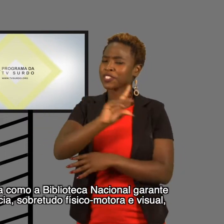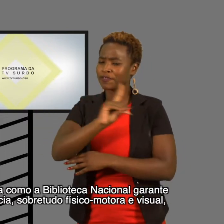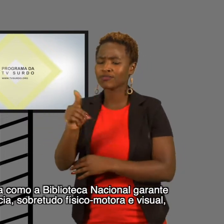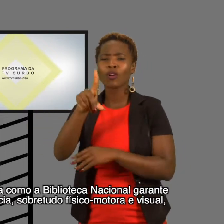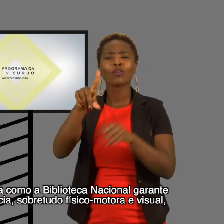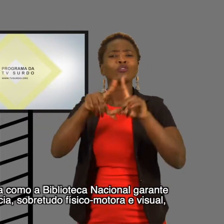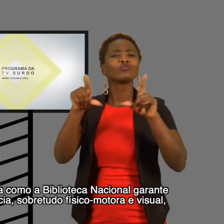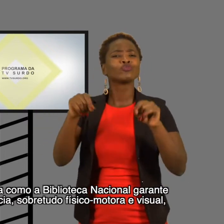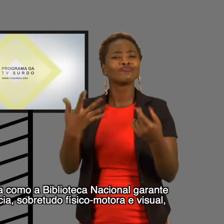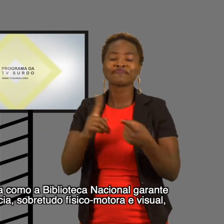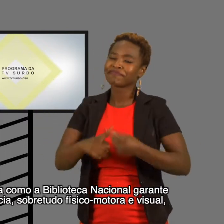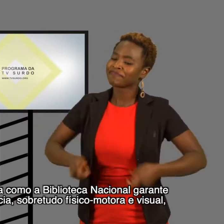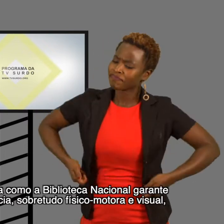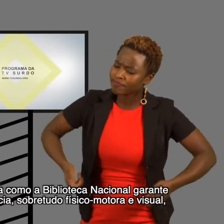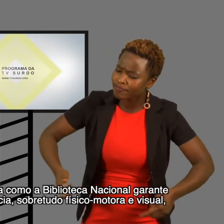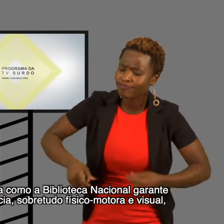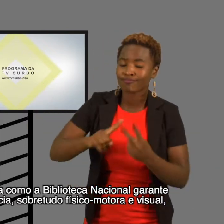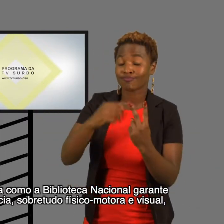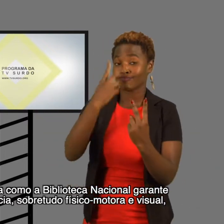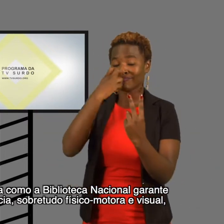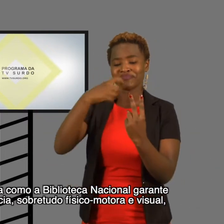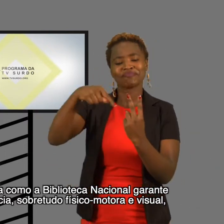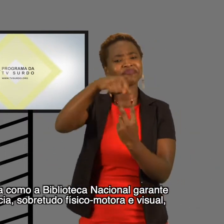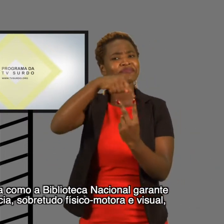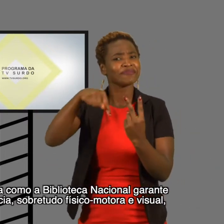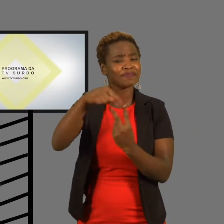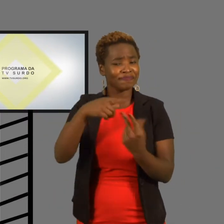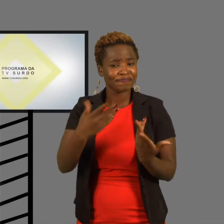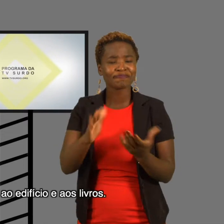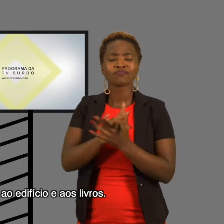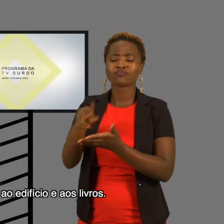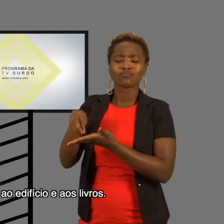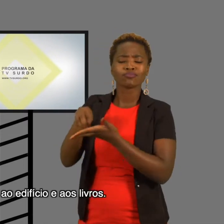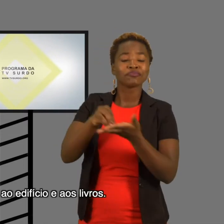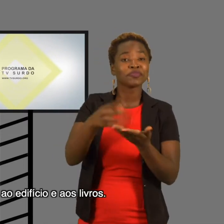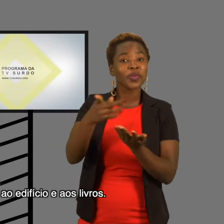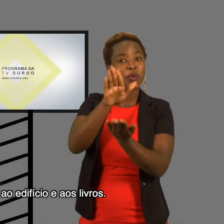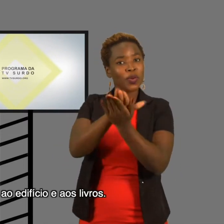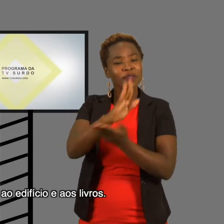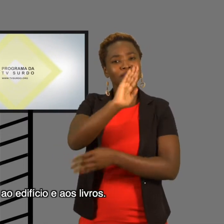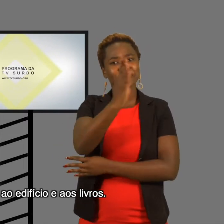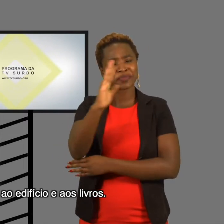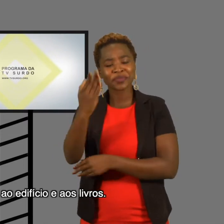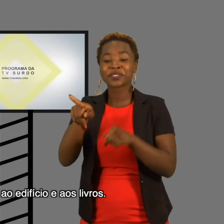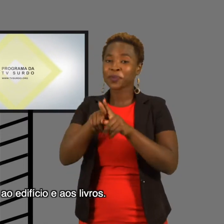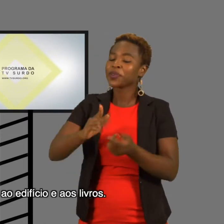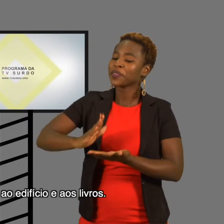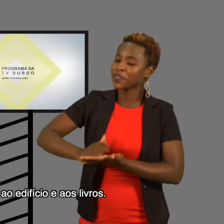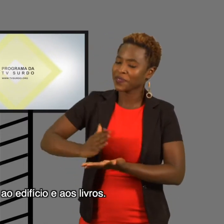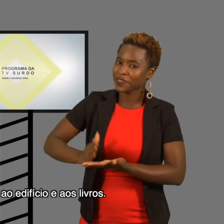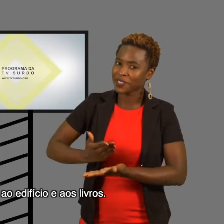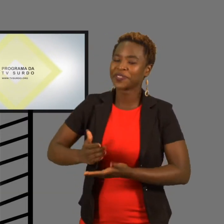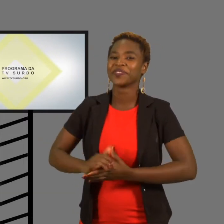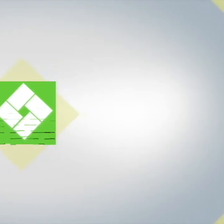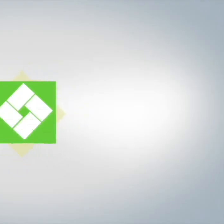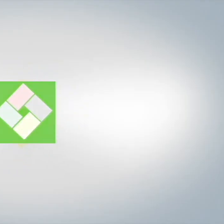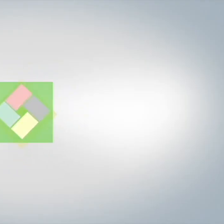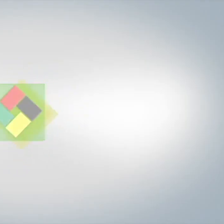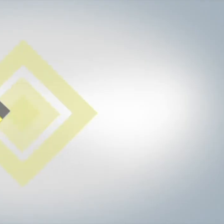garante que pessoas com deficiência, sobretudo físico, motória e visual, tenham acesso ao edifício e aos livros.